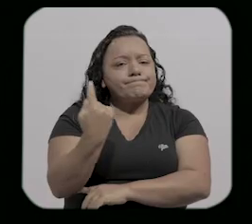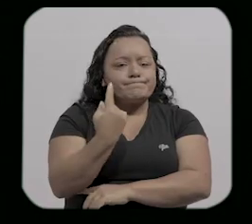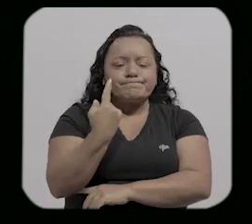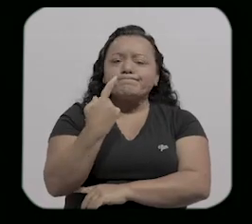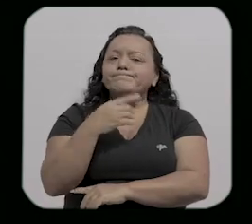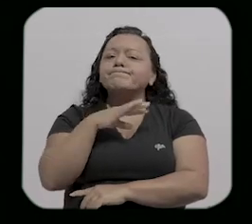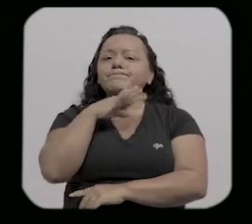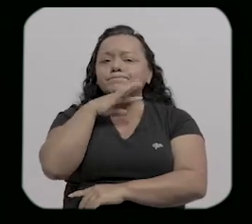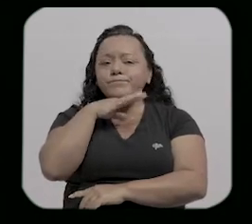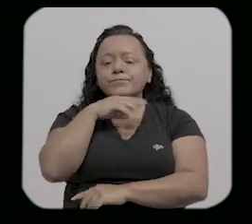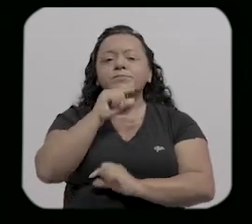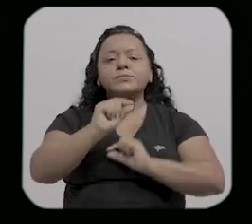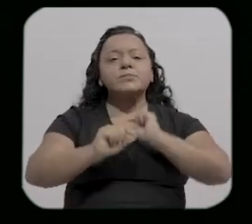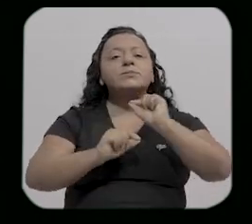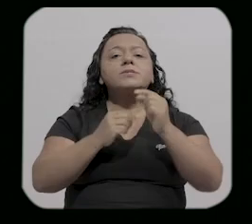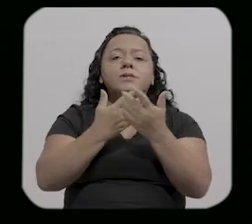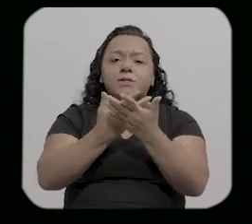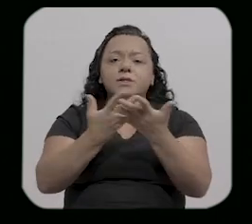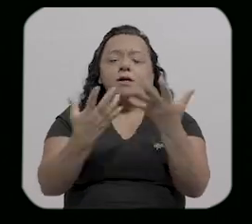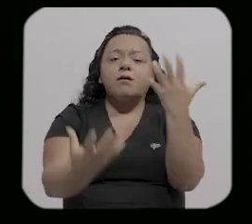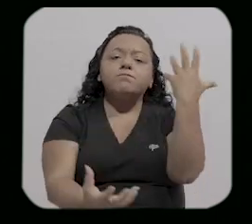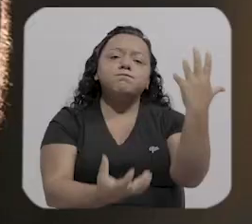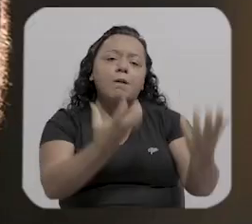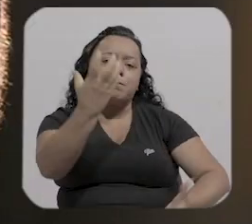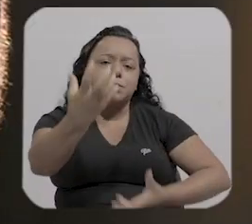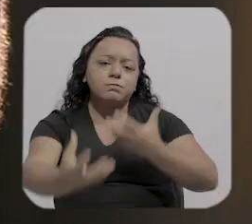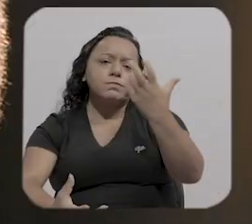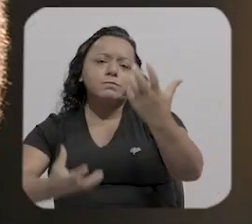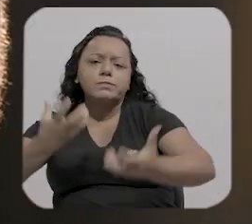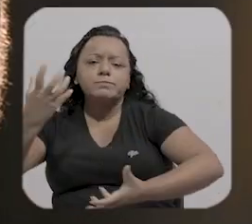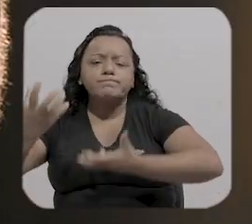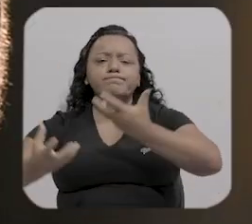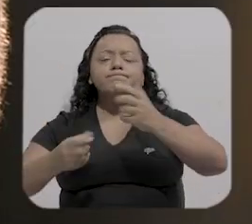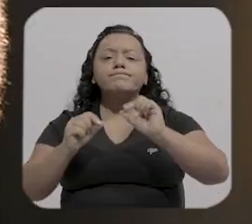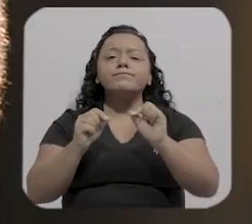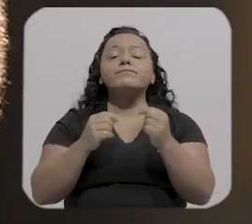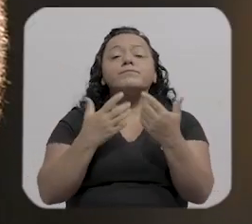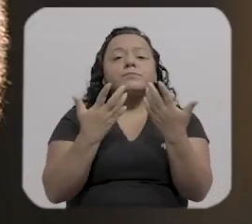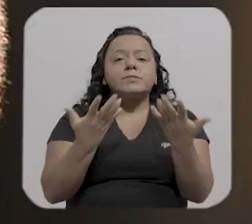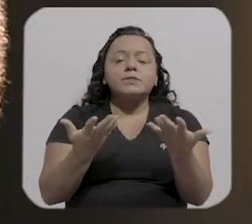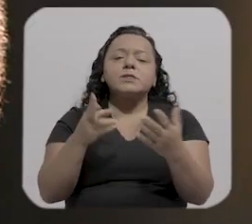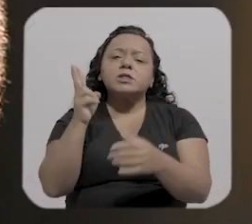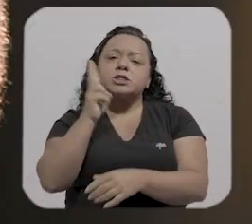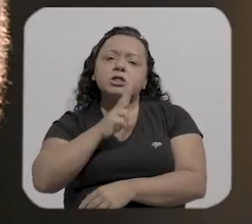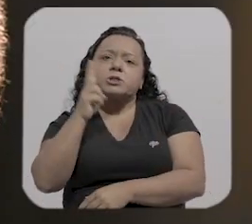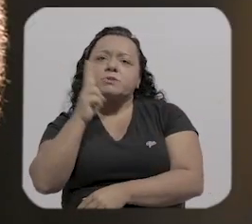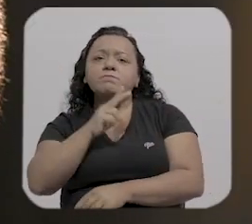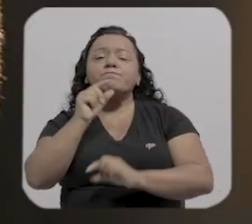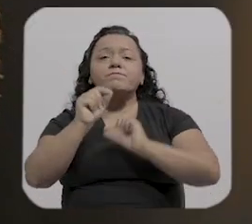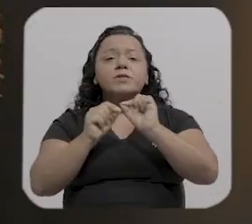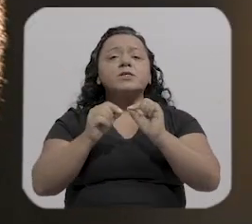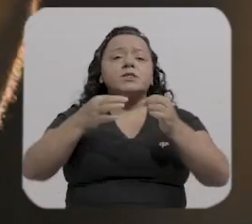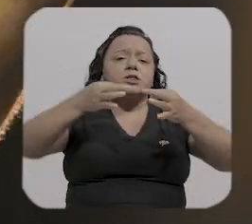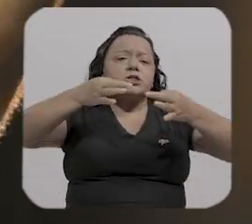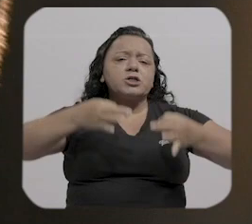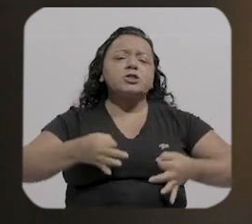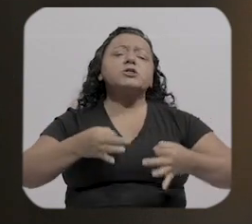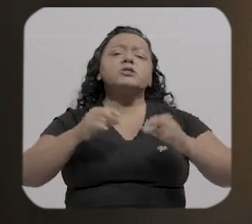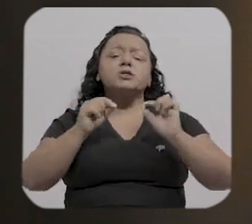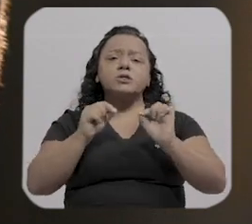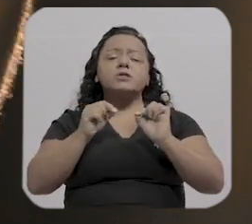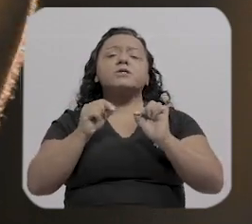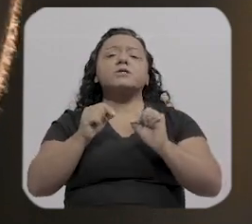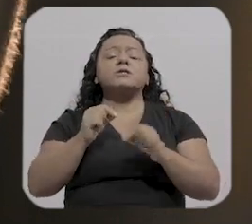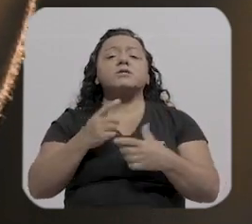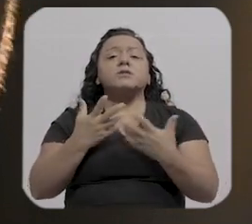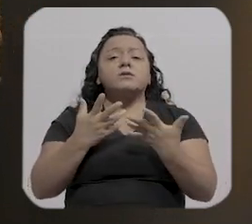desolador a gente ver uma queimada. De repente, parece que elas pedem